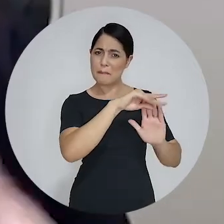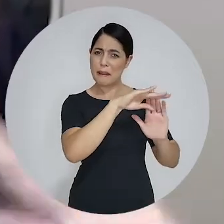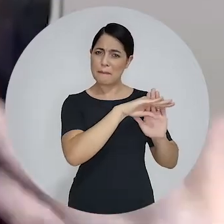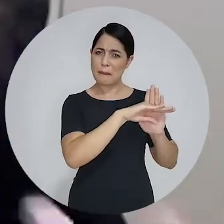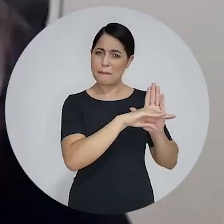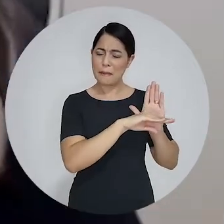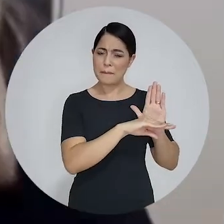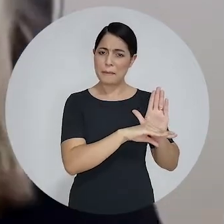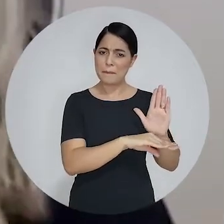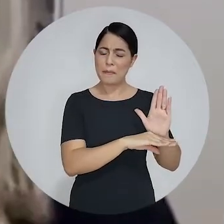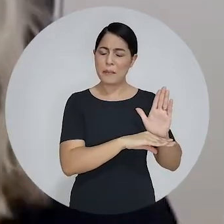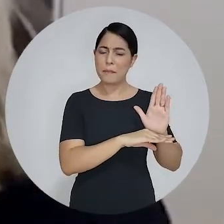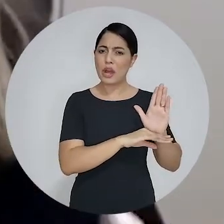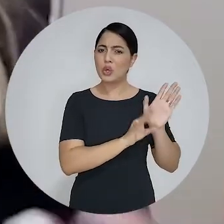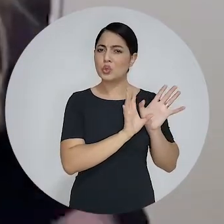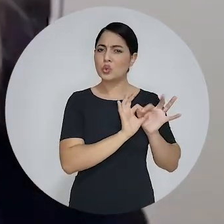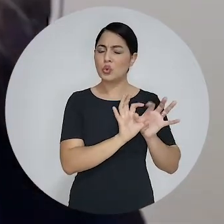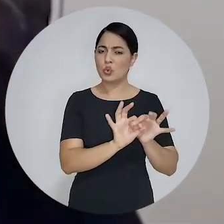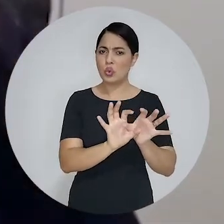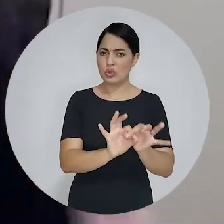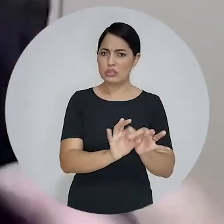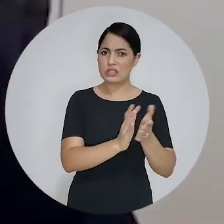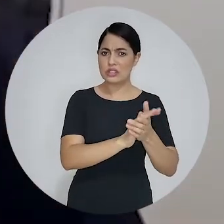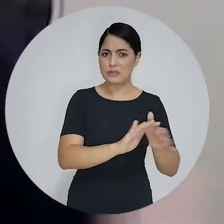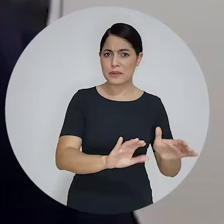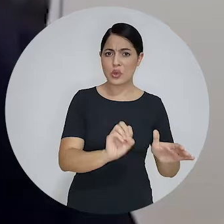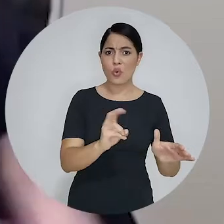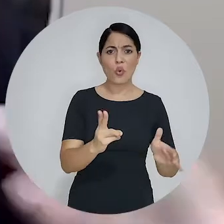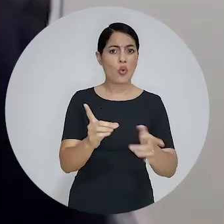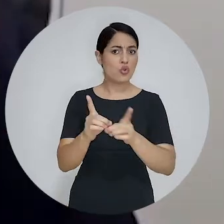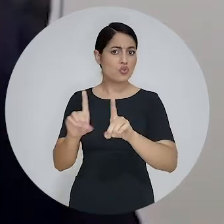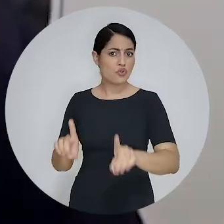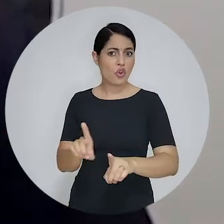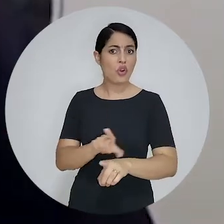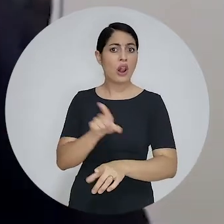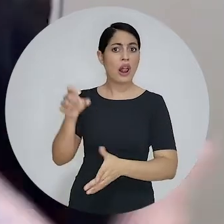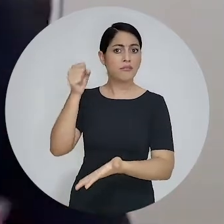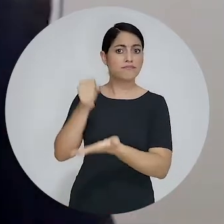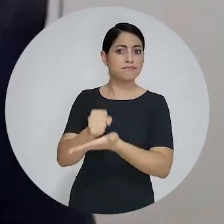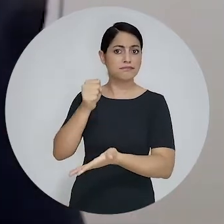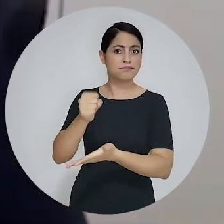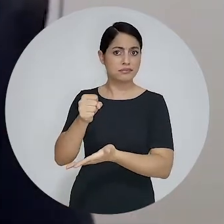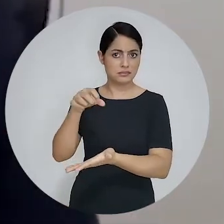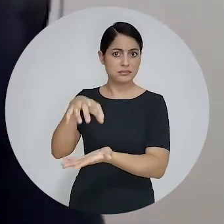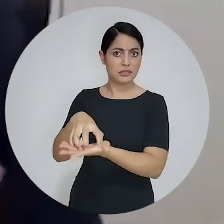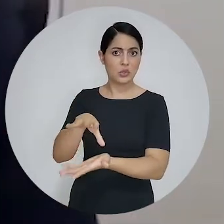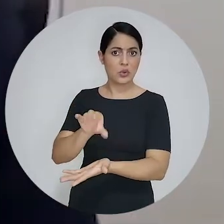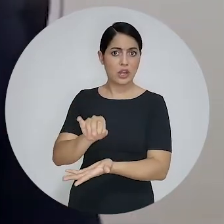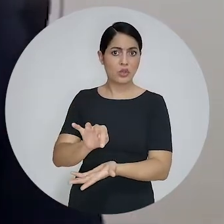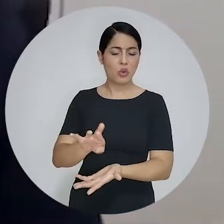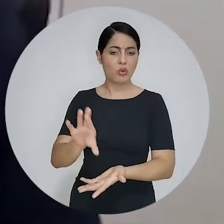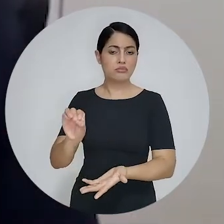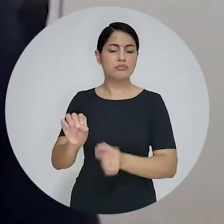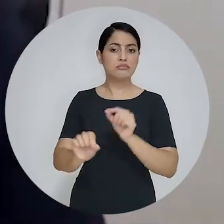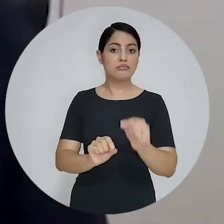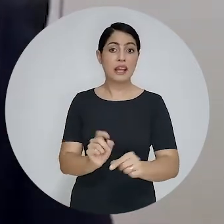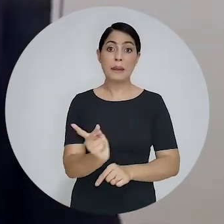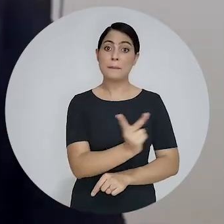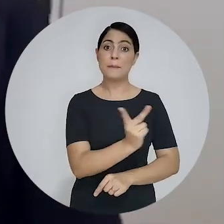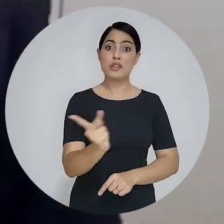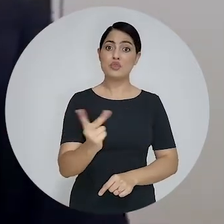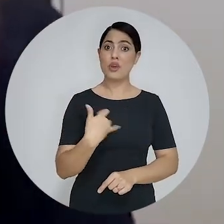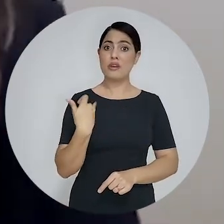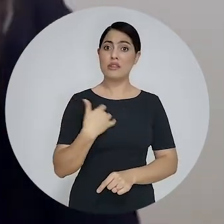partes preenchem os requisitos para ter a sua separação ou seu divórcio no cartório, pessoas maiores, capazes,